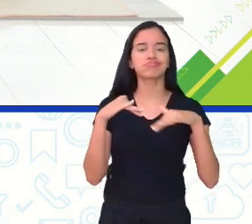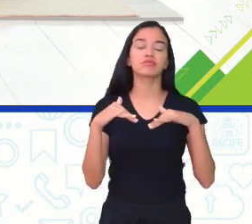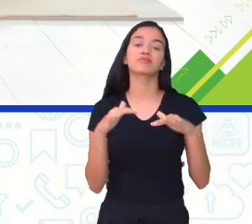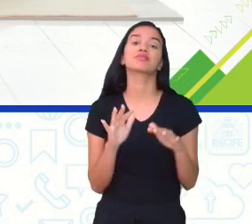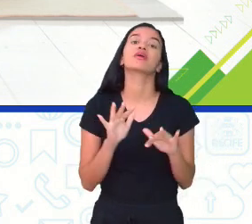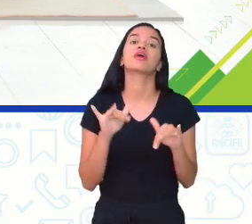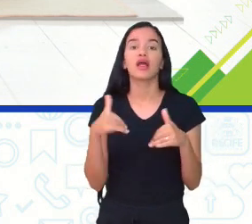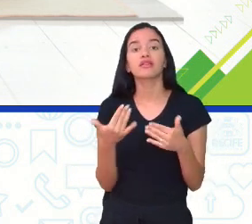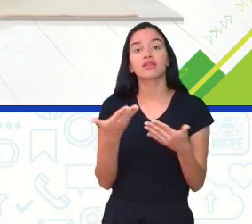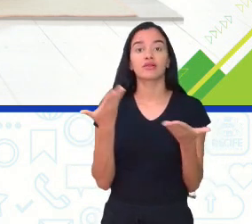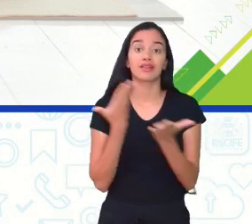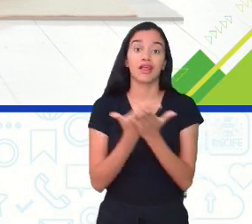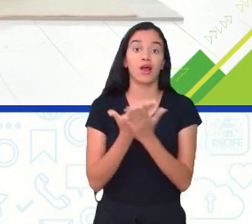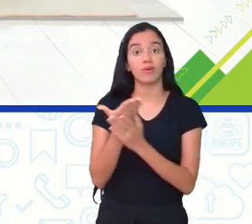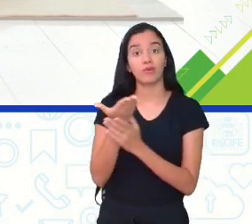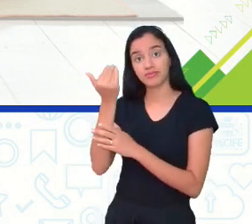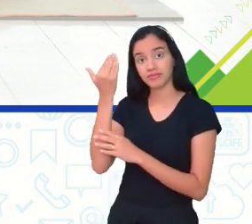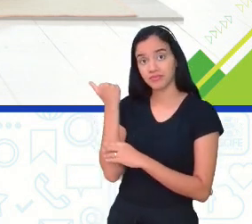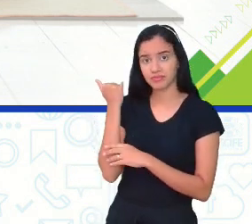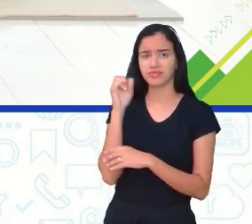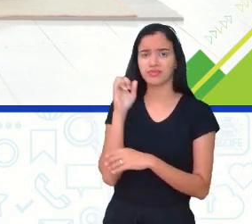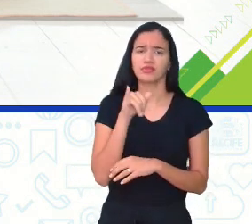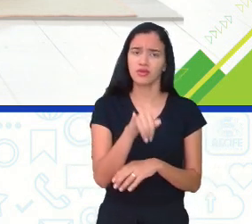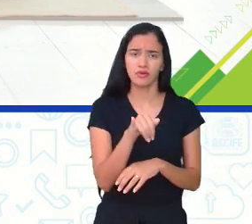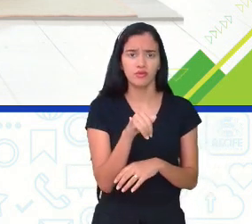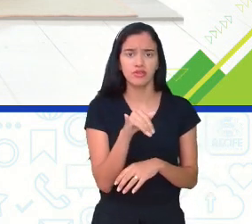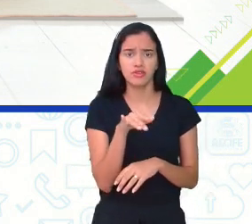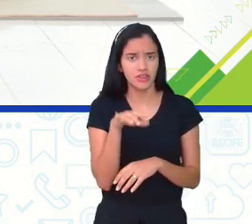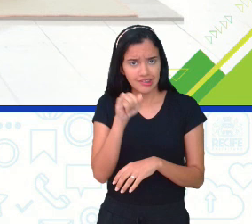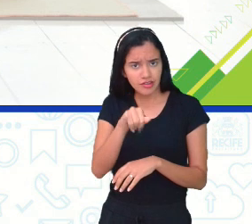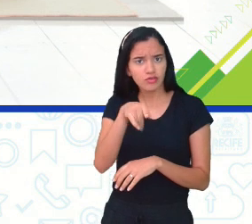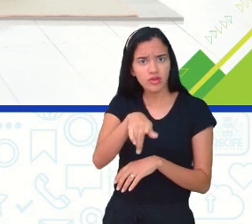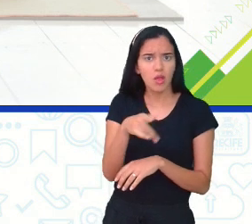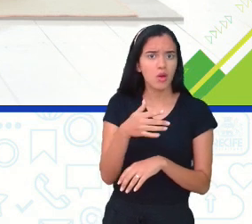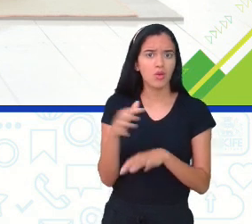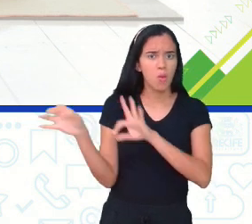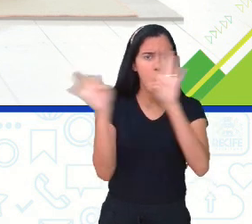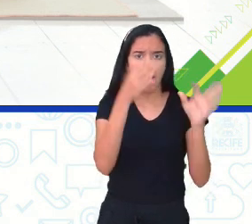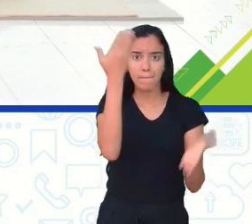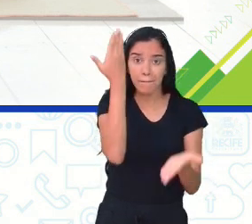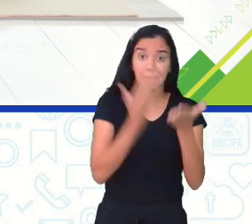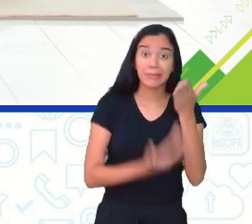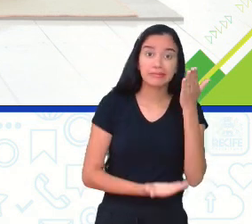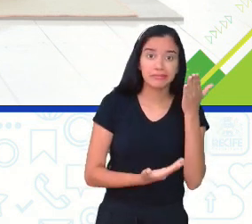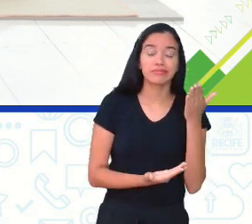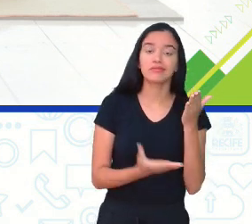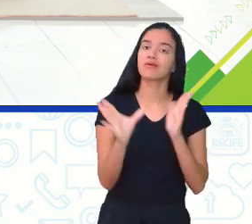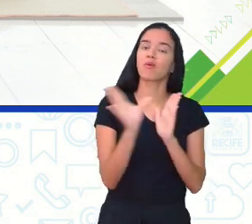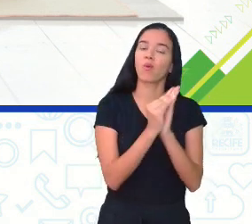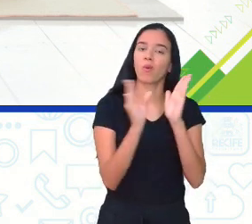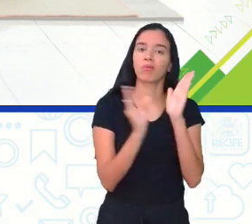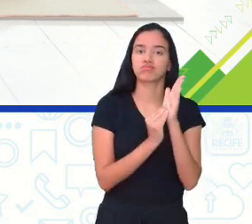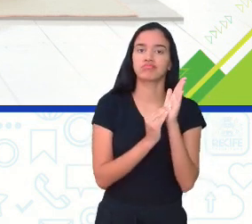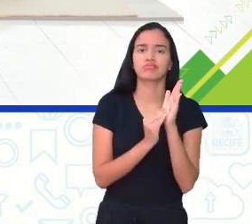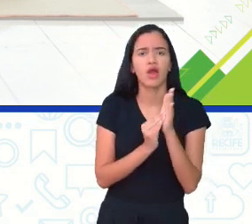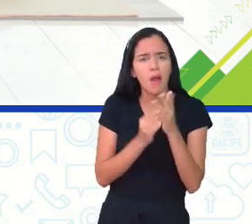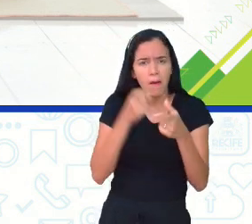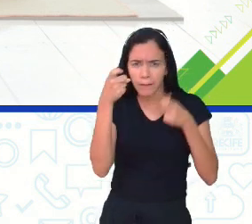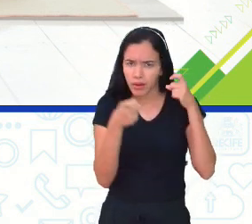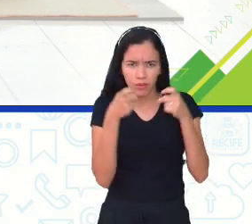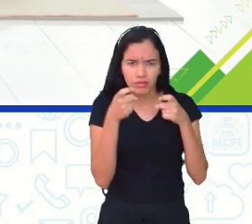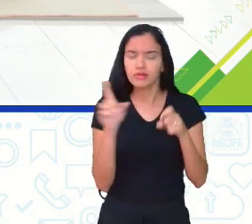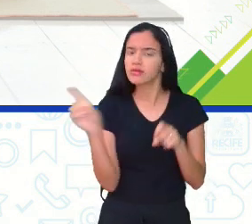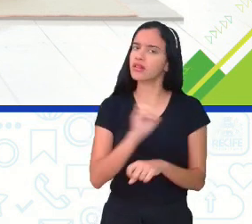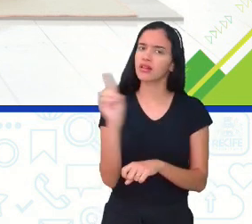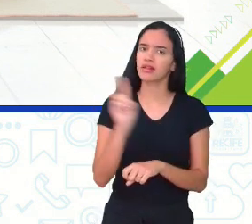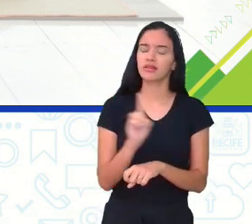Então, na aula anterior, né, se você não teve como assistir, se você perdeu o conteúdo, não se preocupa que vocês